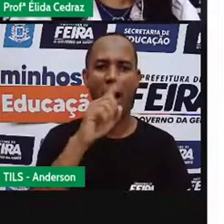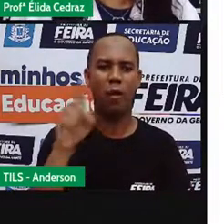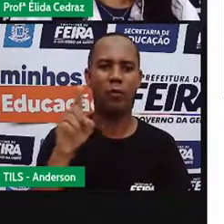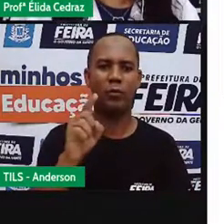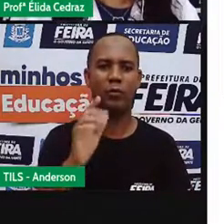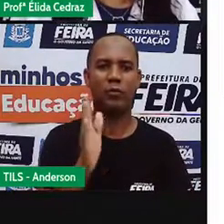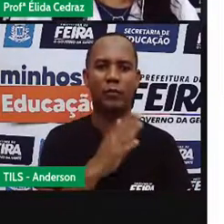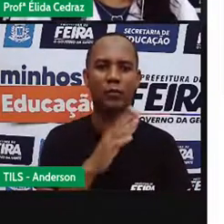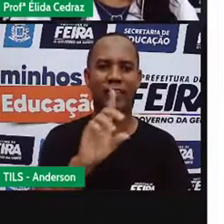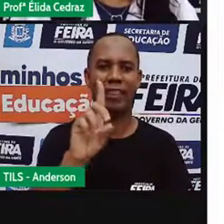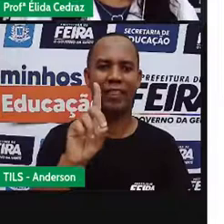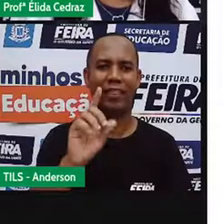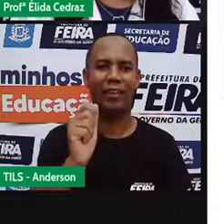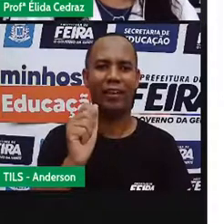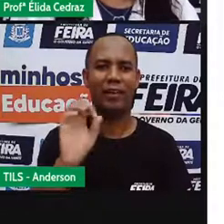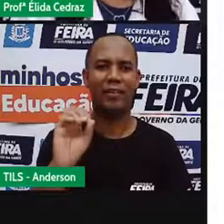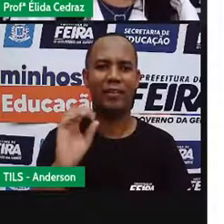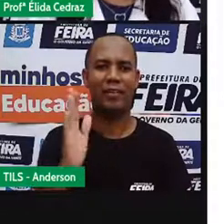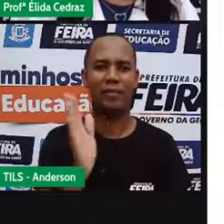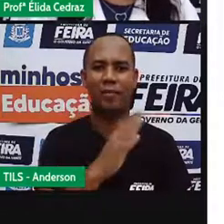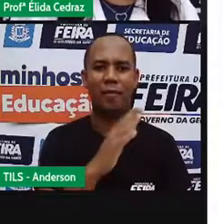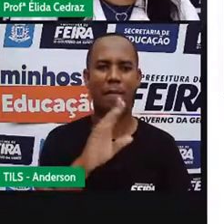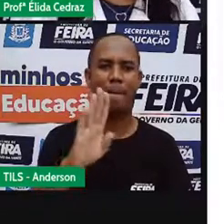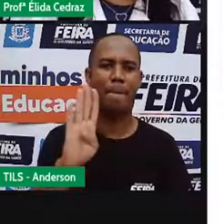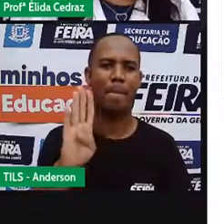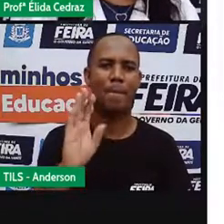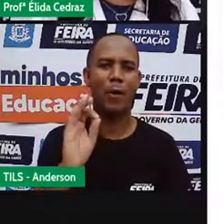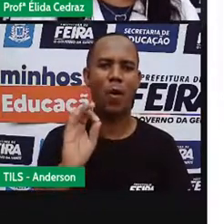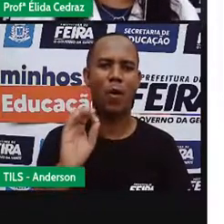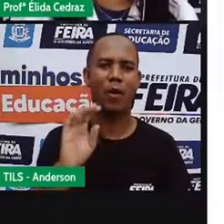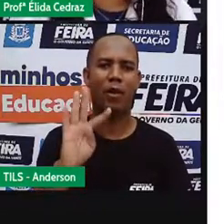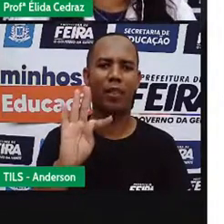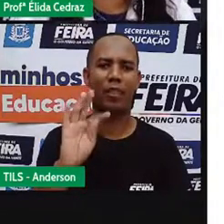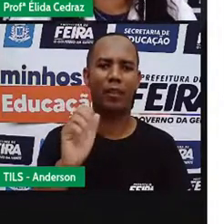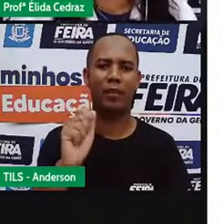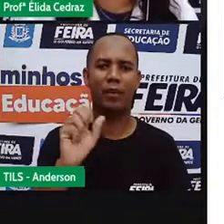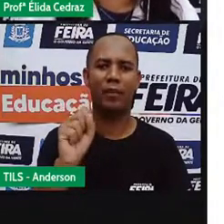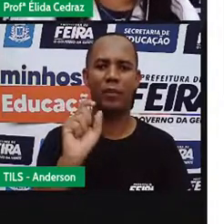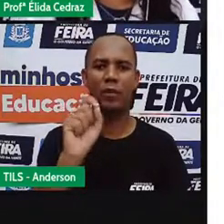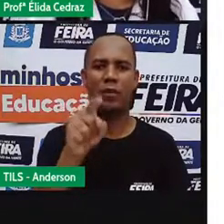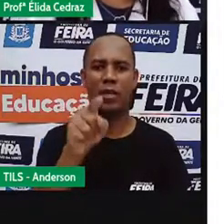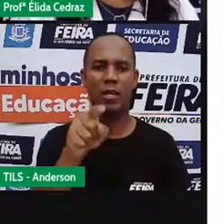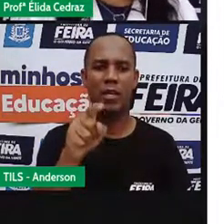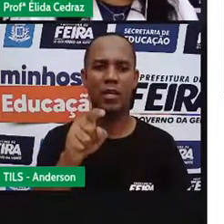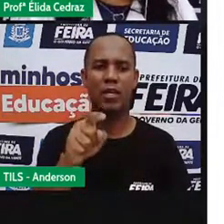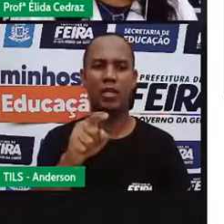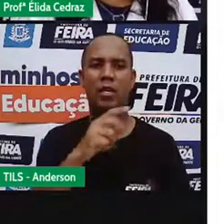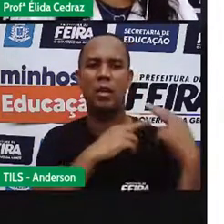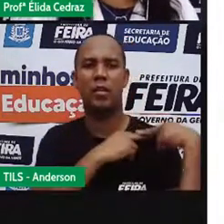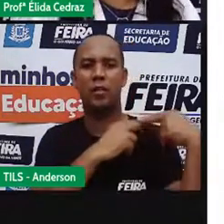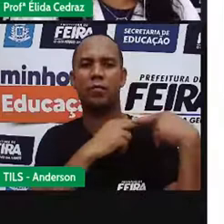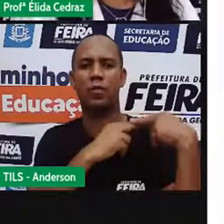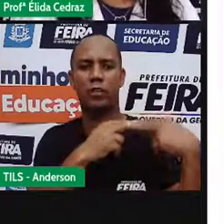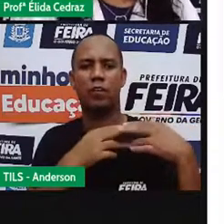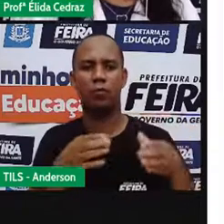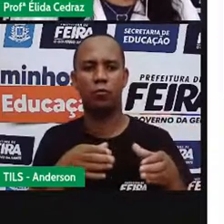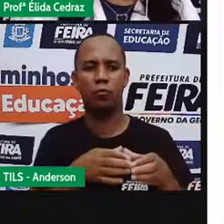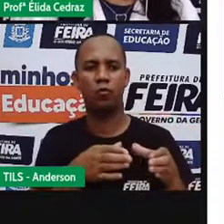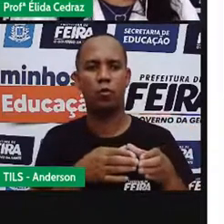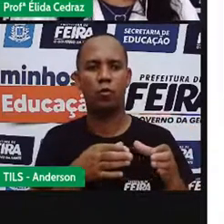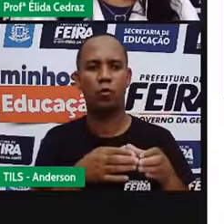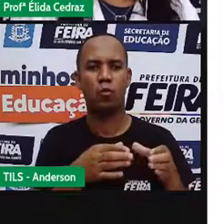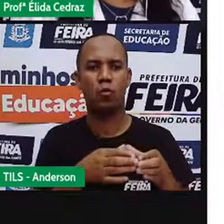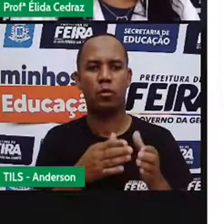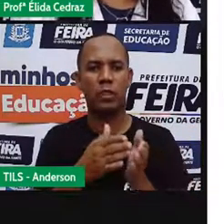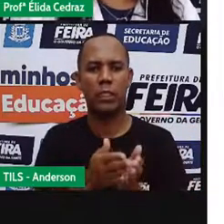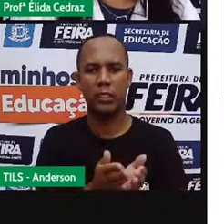João das Botas, ele comandou a flotilha itaparicana. Flotilha, os navios de guerra. Quando o